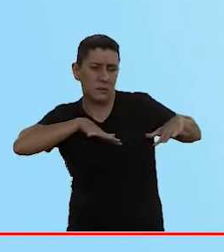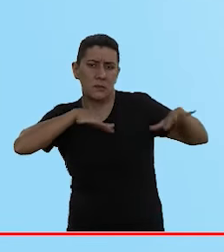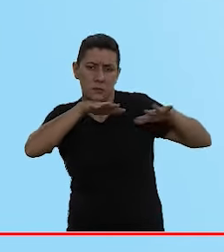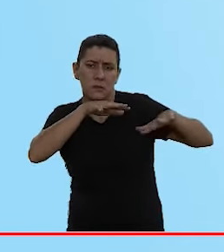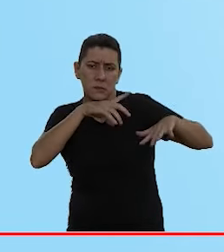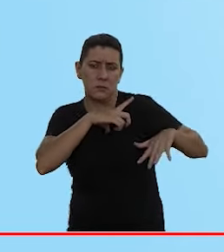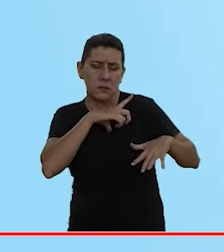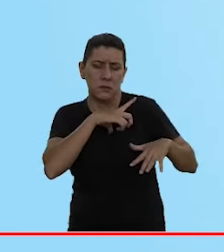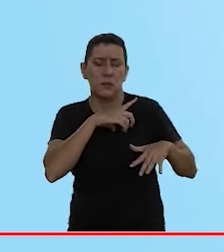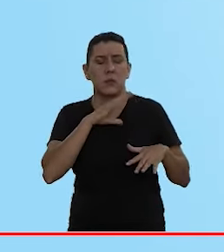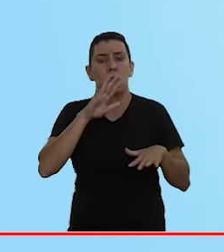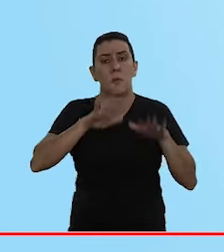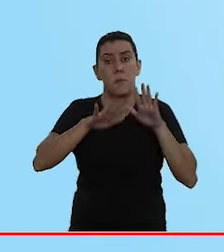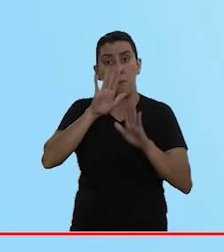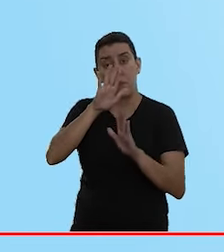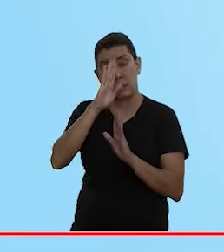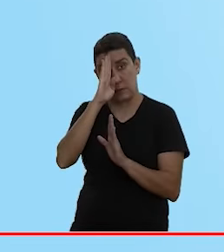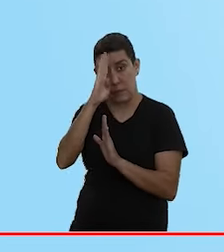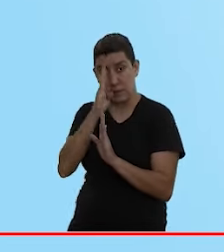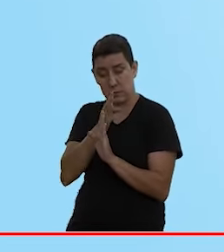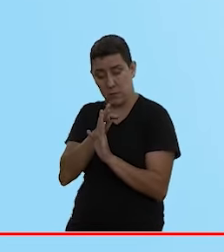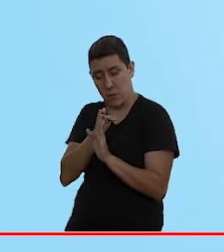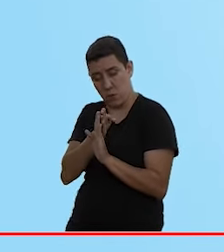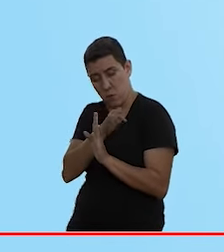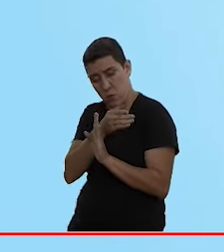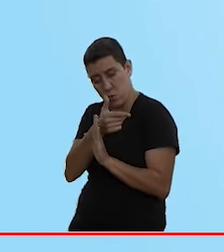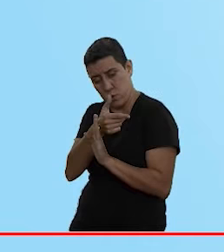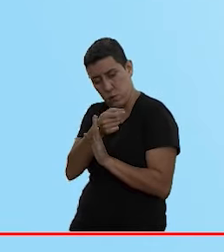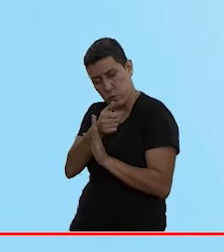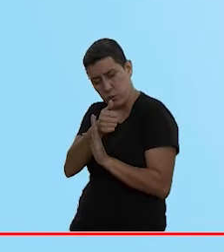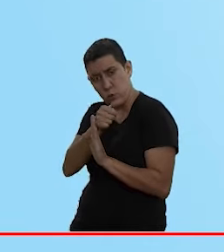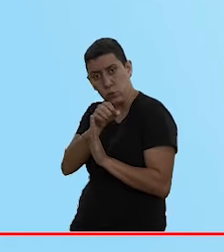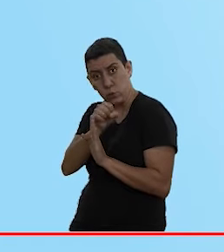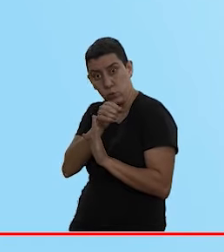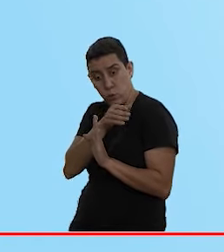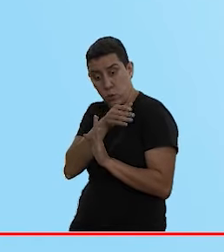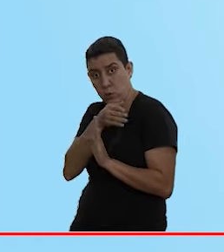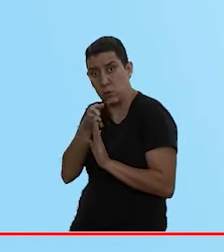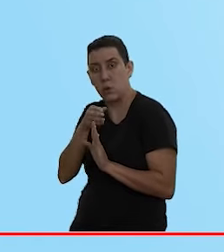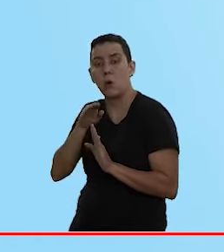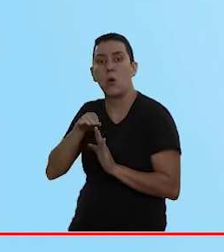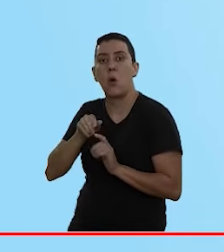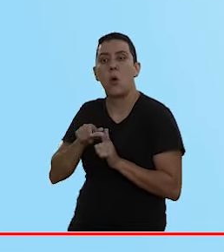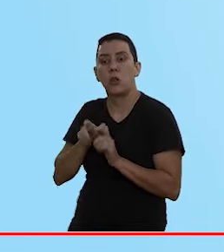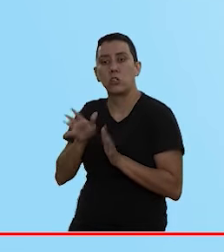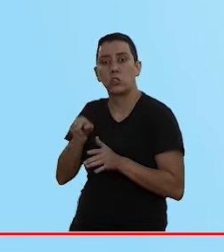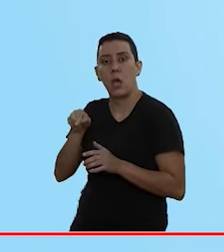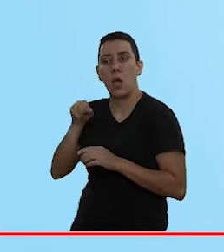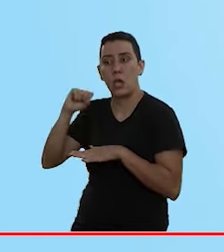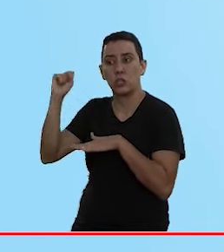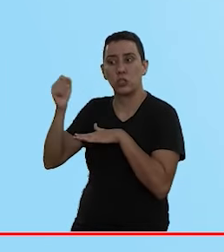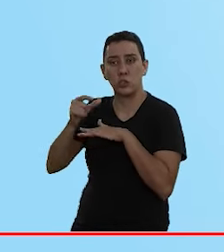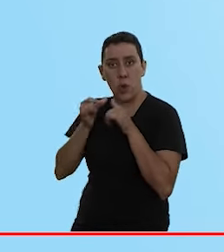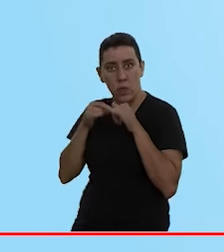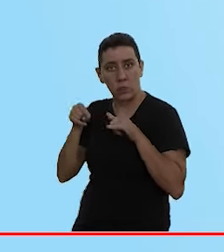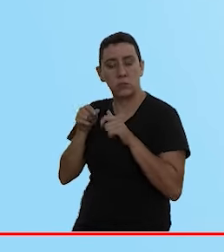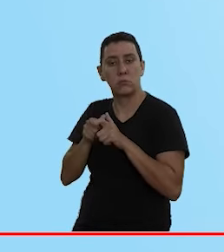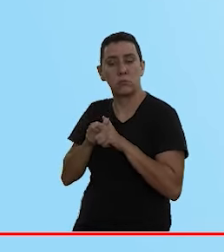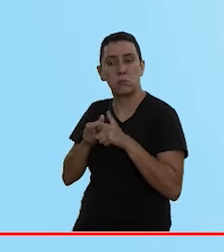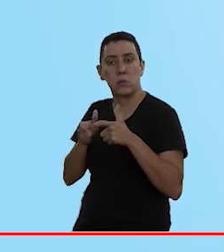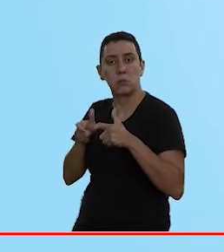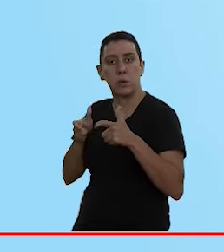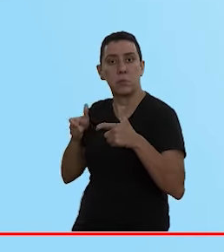como a gente vê aqui em 2018, foi a fonte que mais foi instalada, isso no mercado global. A gente está falando de mais de